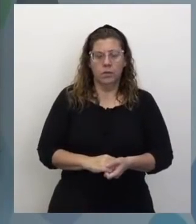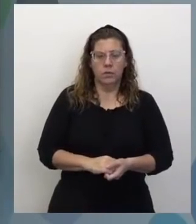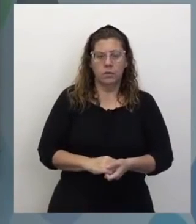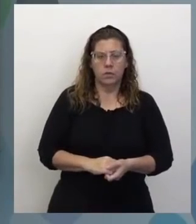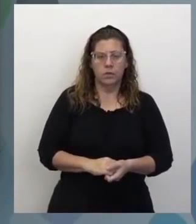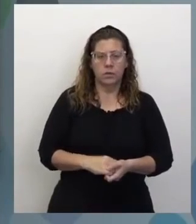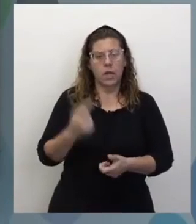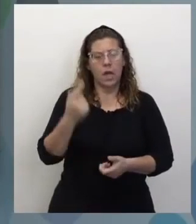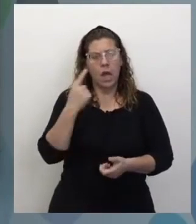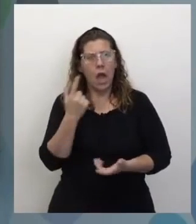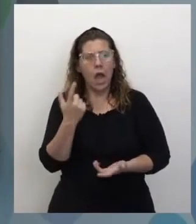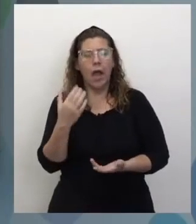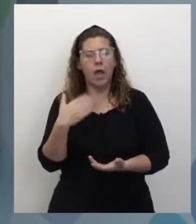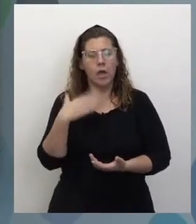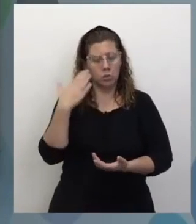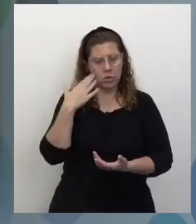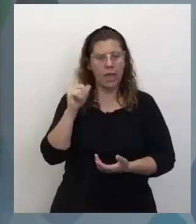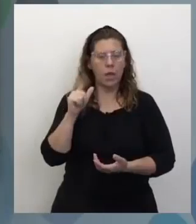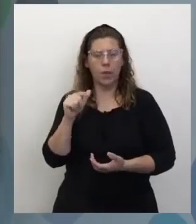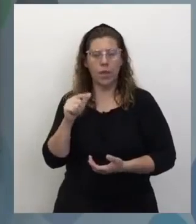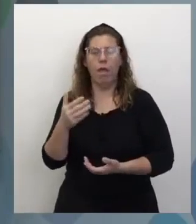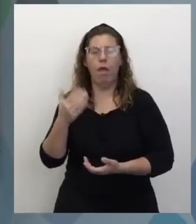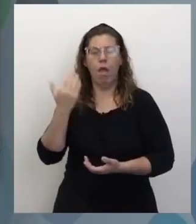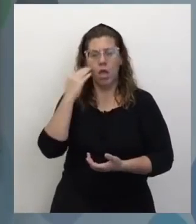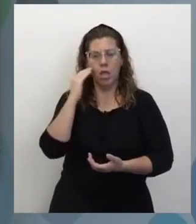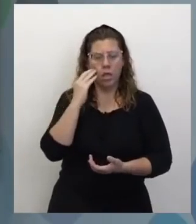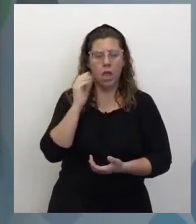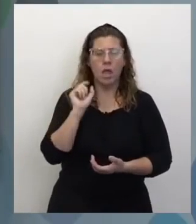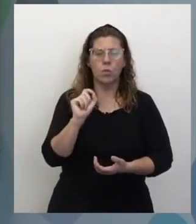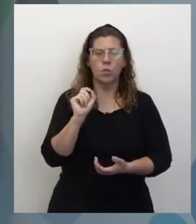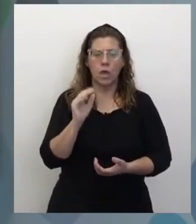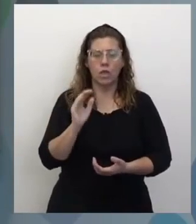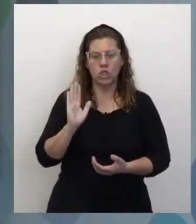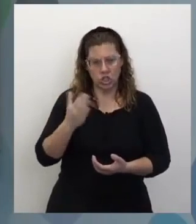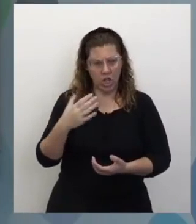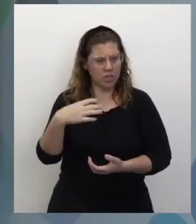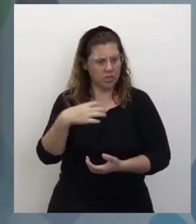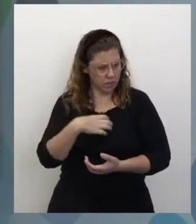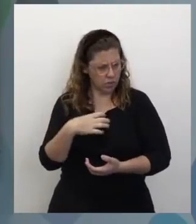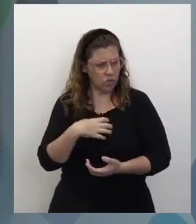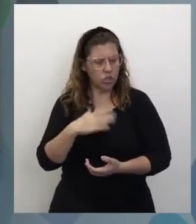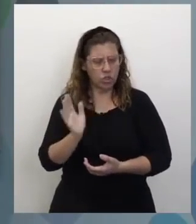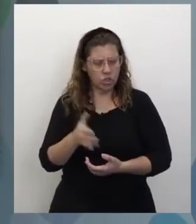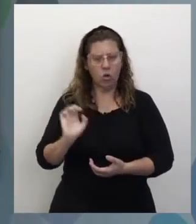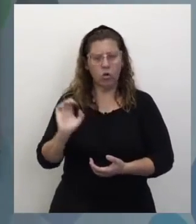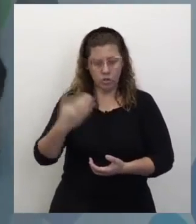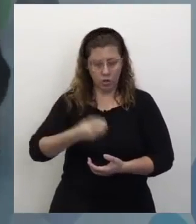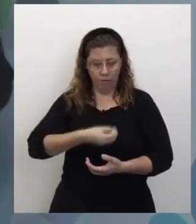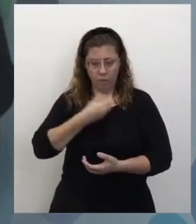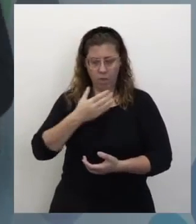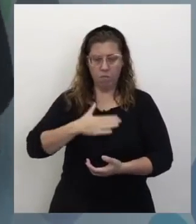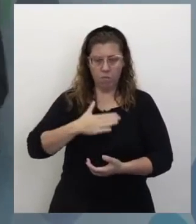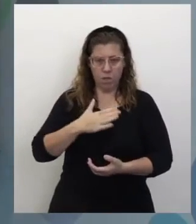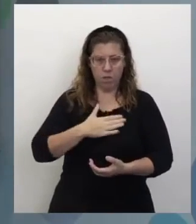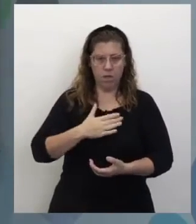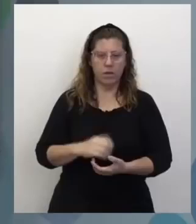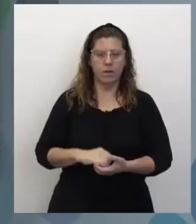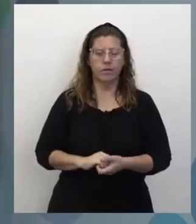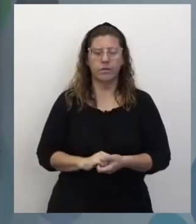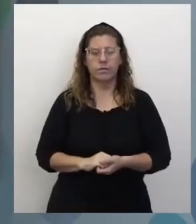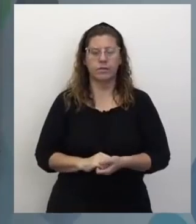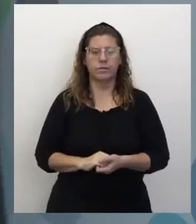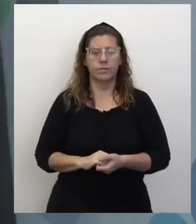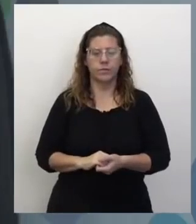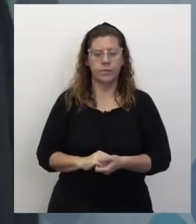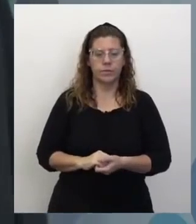situação e fala, eu sei o que é isso, eu entendo o que é essa situação, eu já passei por isso. Isso quer dizer a palavra relatable a fundo aí, né? A palavra bem